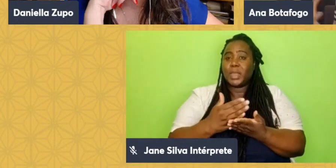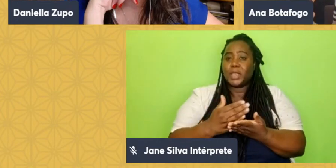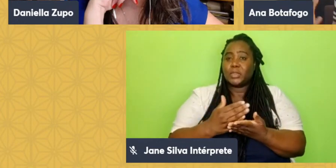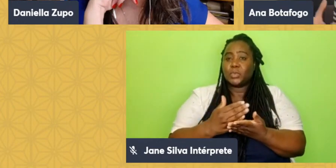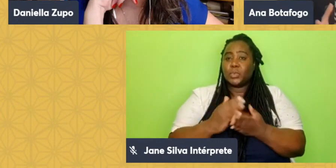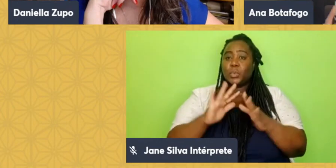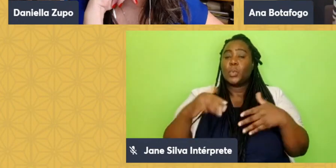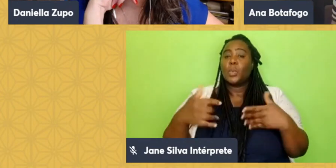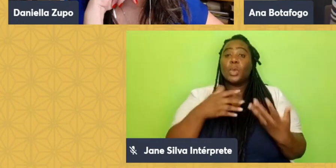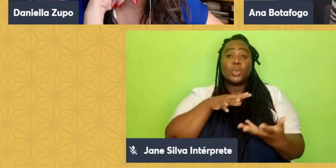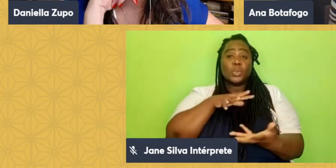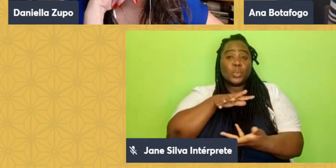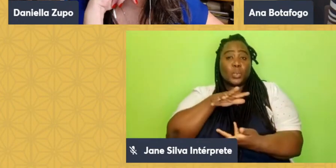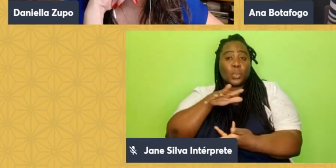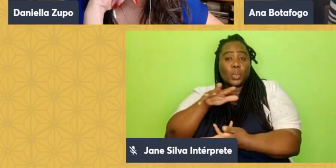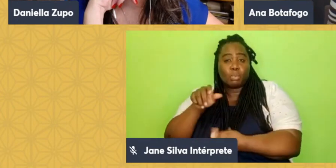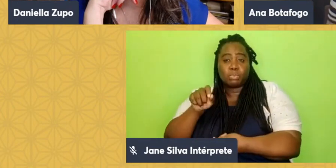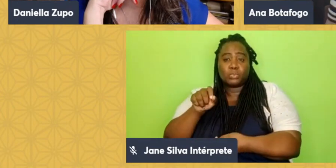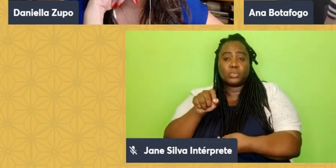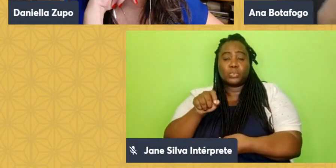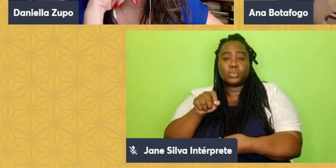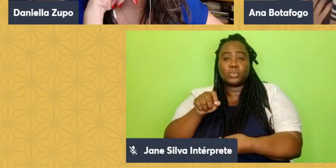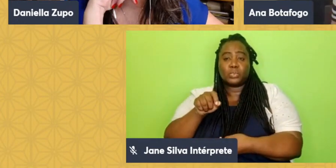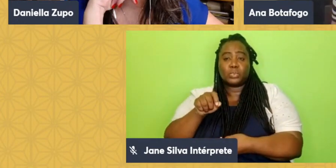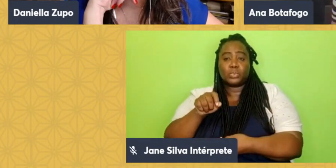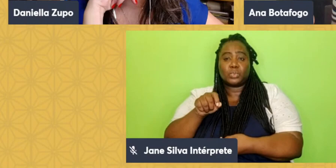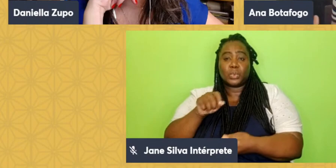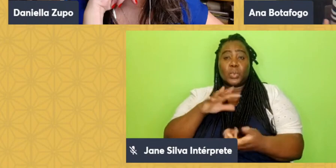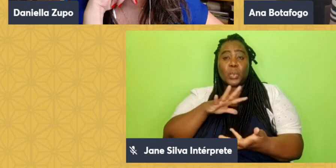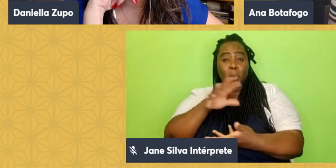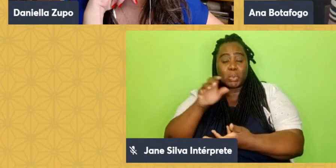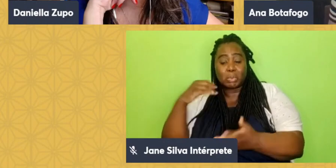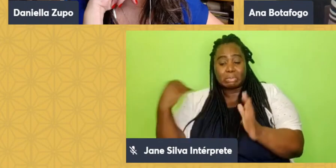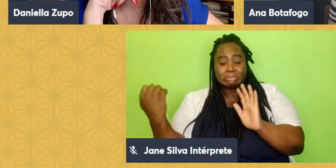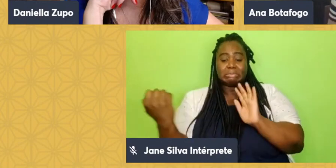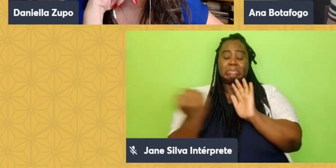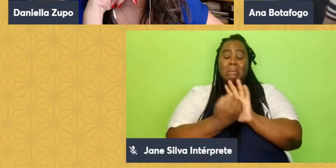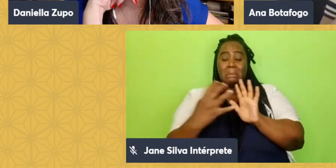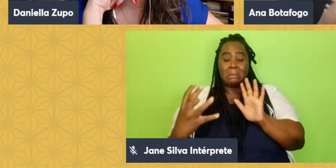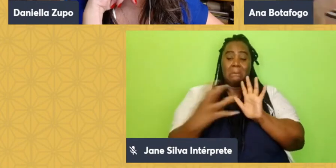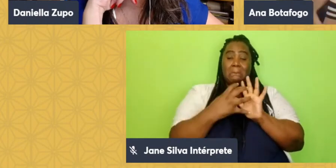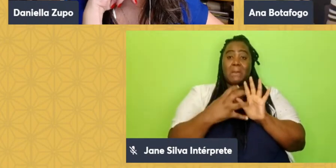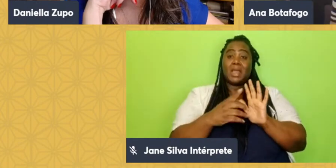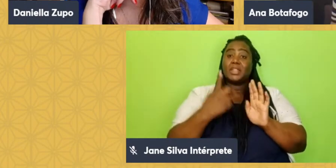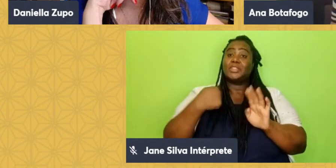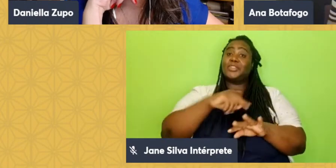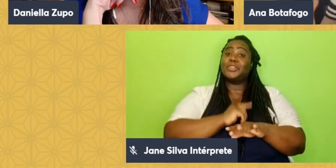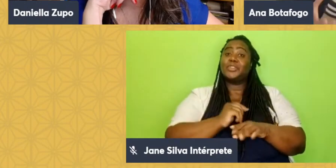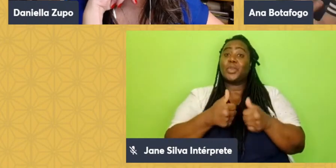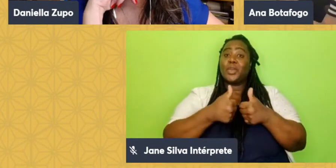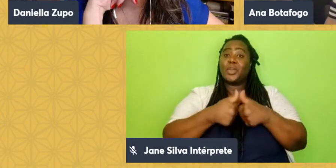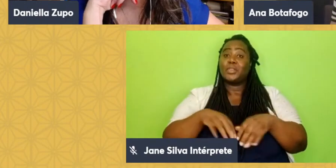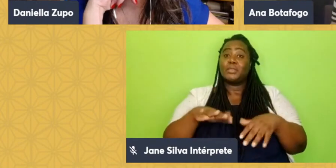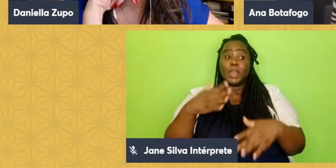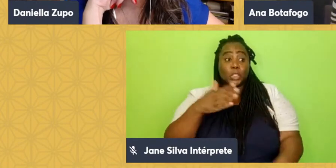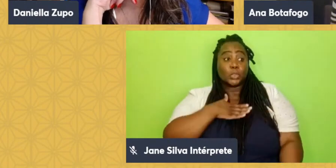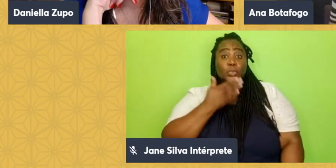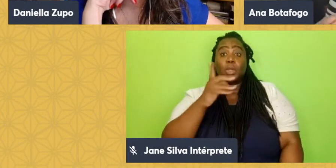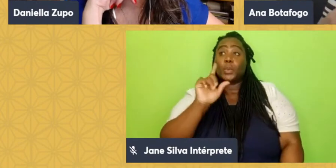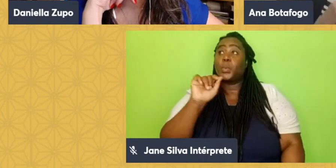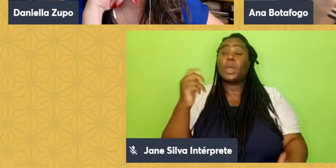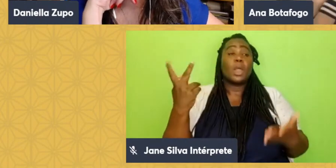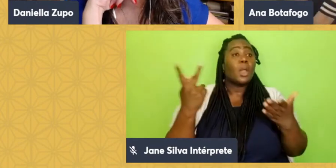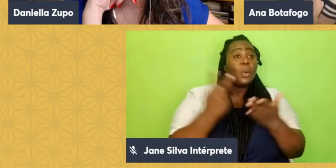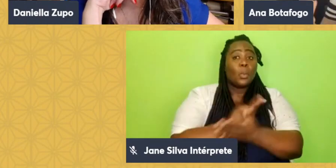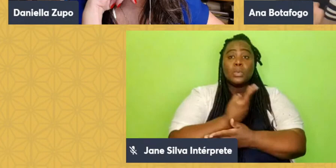o mundo foi impactado e ficamos todos estupefatos com que